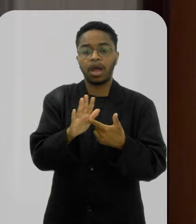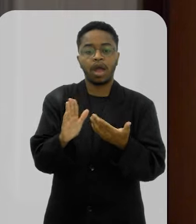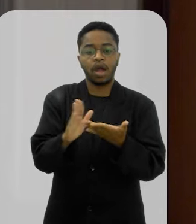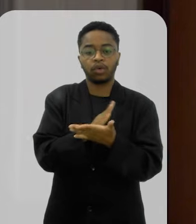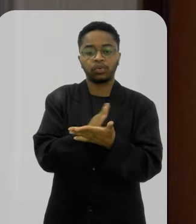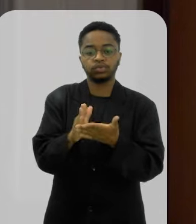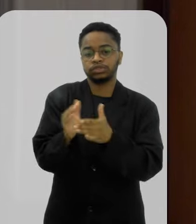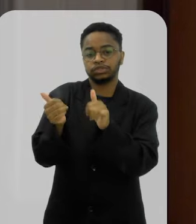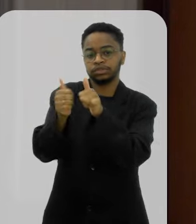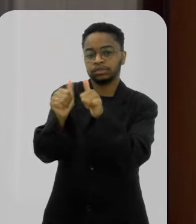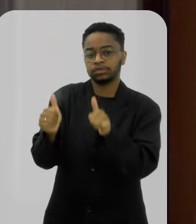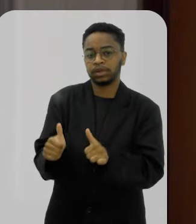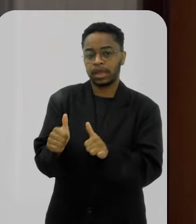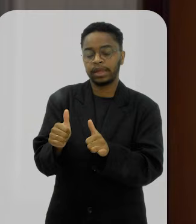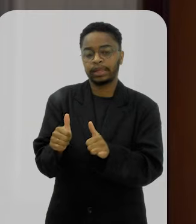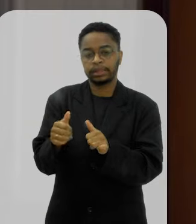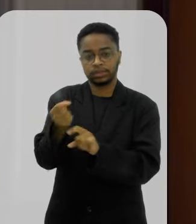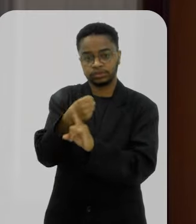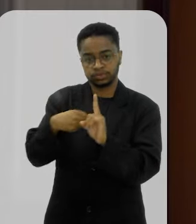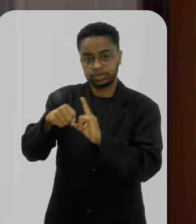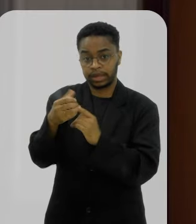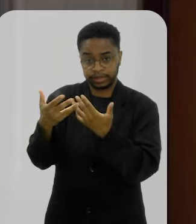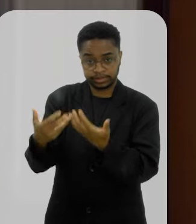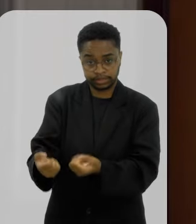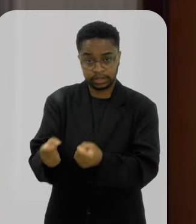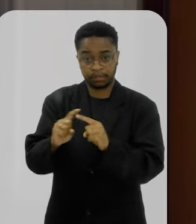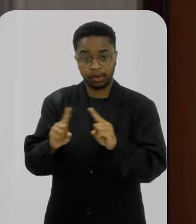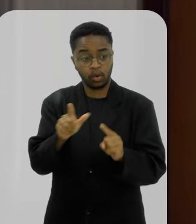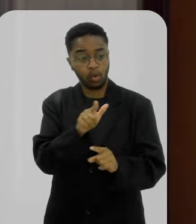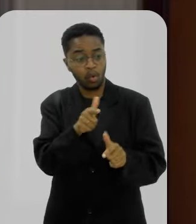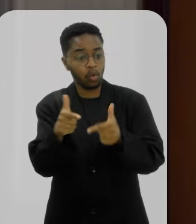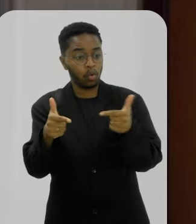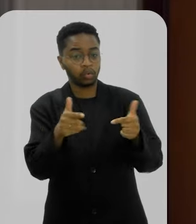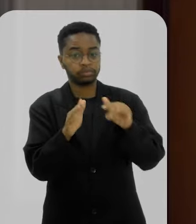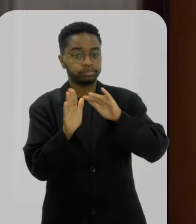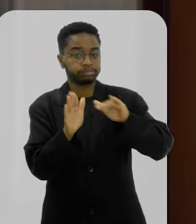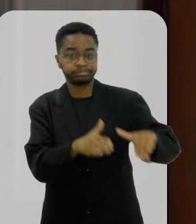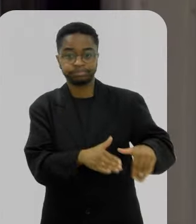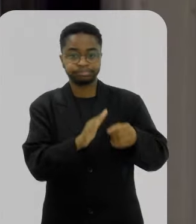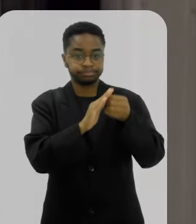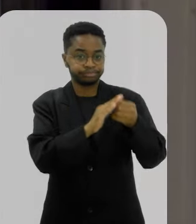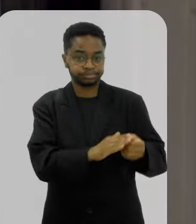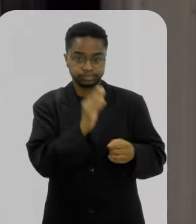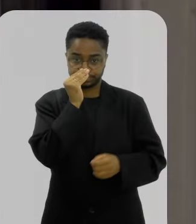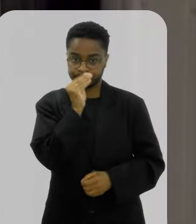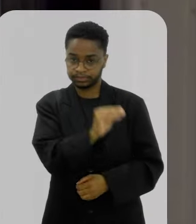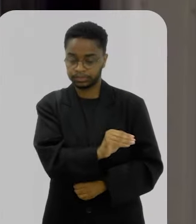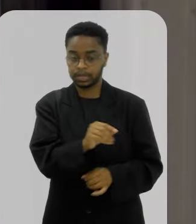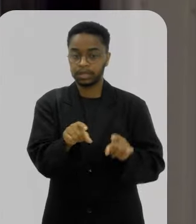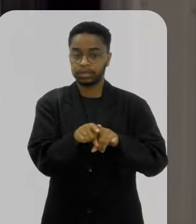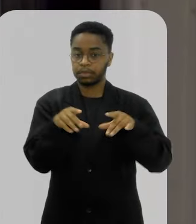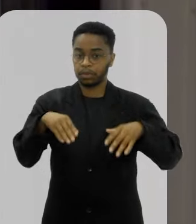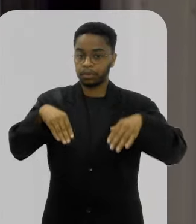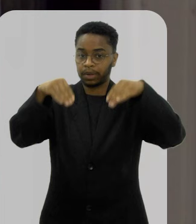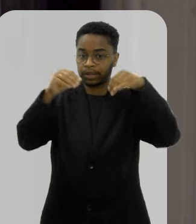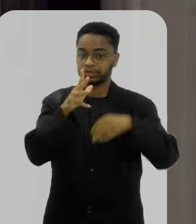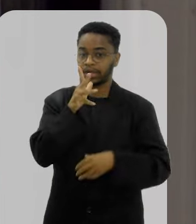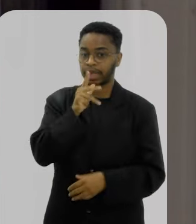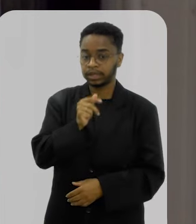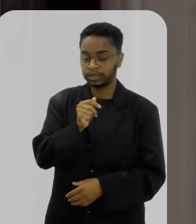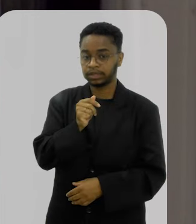representação de algumas entidades que são socialmente aceitas, né, nas artes e outras não. O Palácio do Catete,